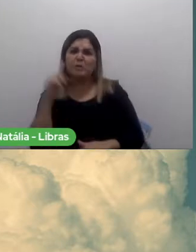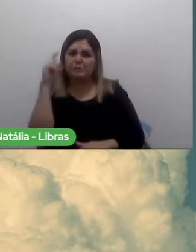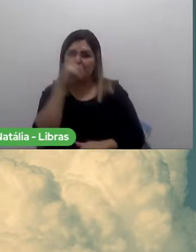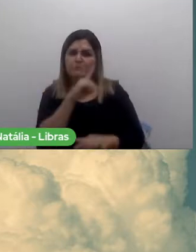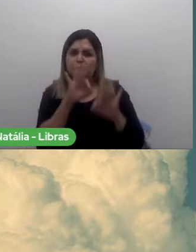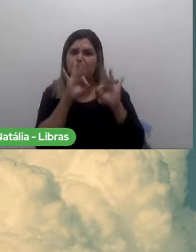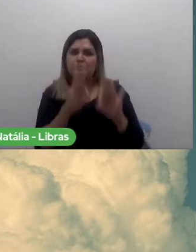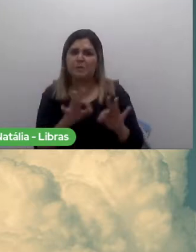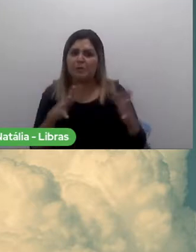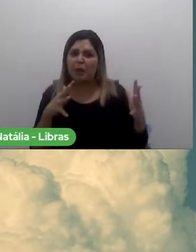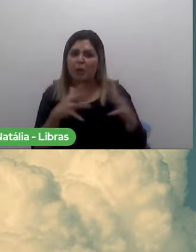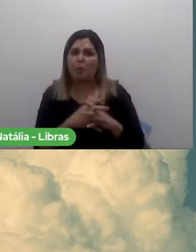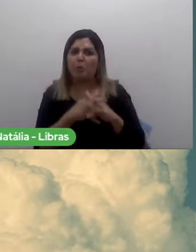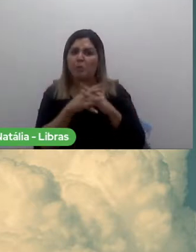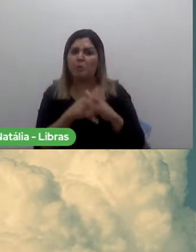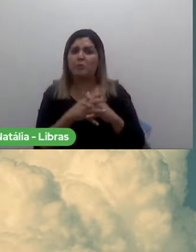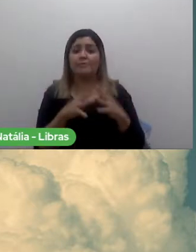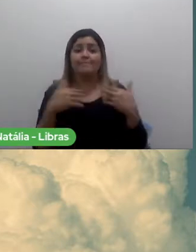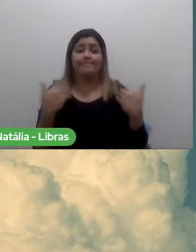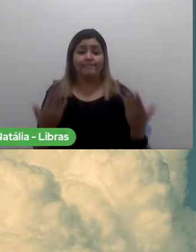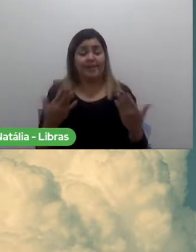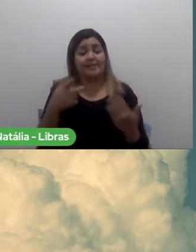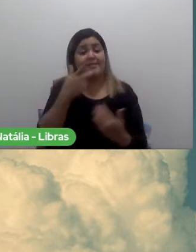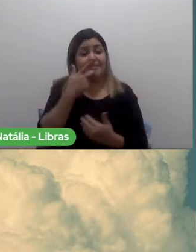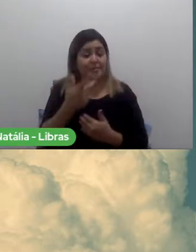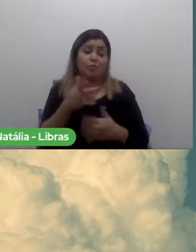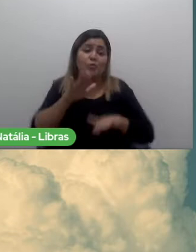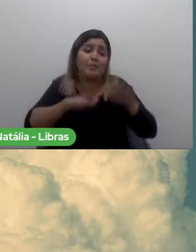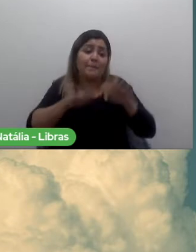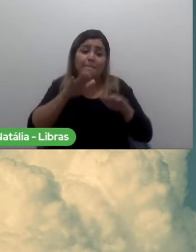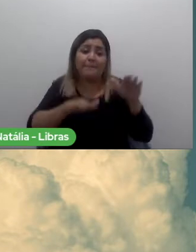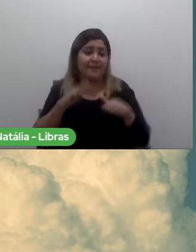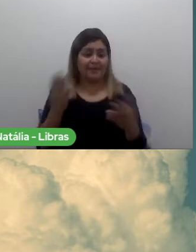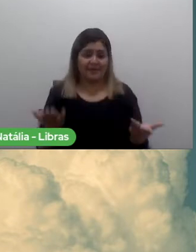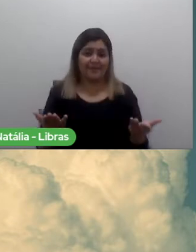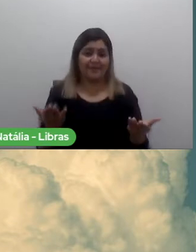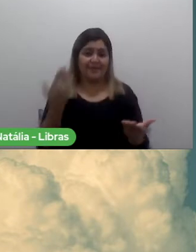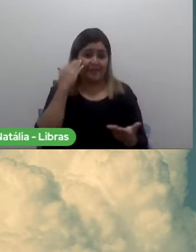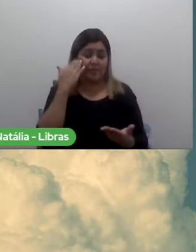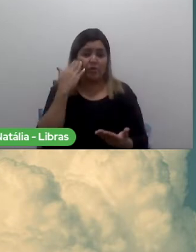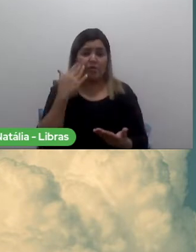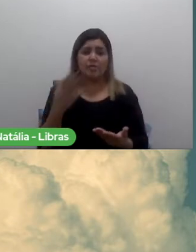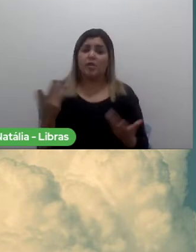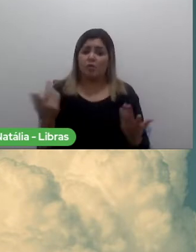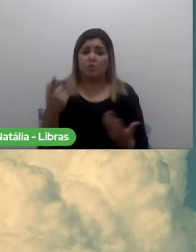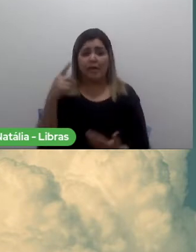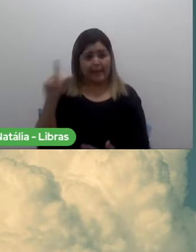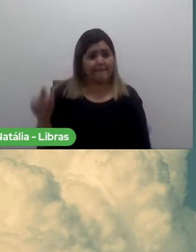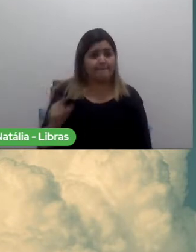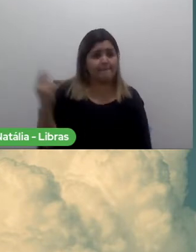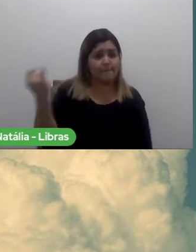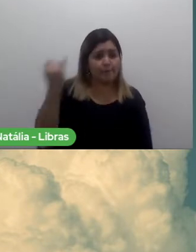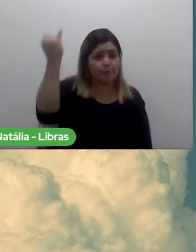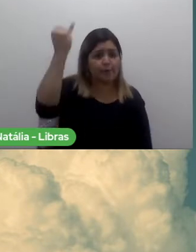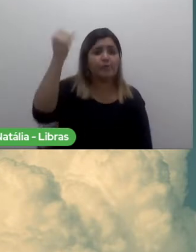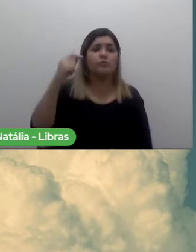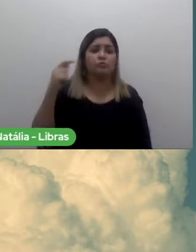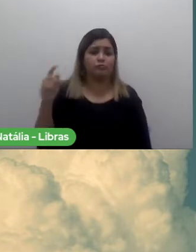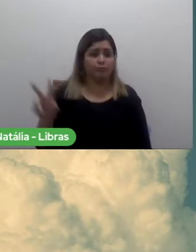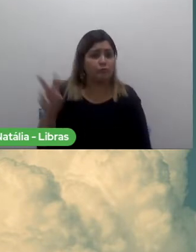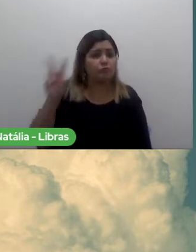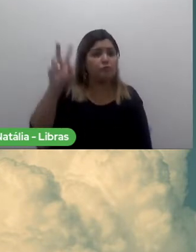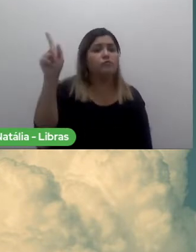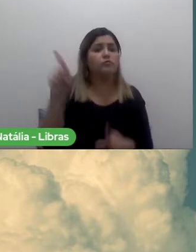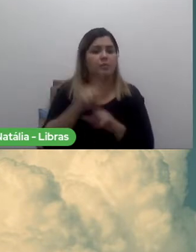para mitigar riscos e escalar e muitas outras coisas, tá? Então é muito mais do que isso, ok? Vamos a